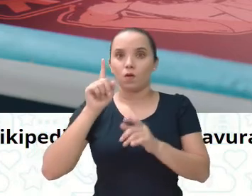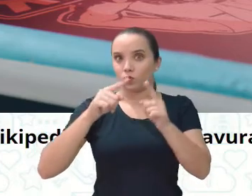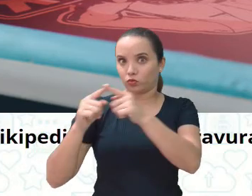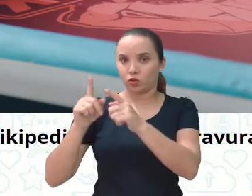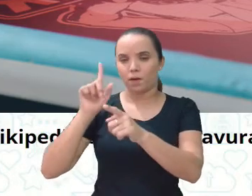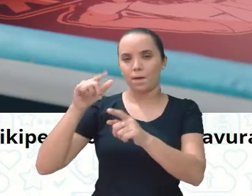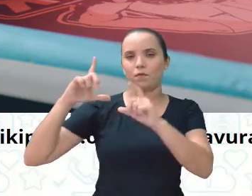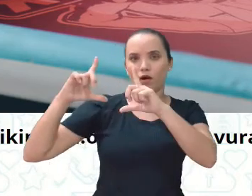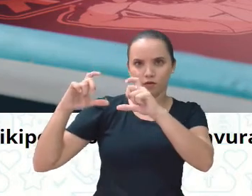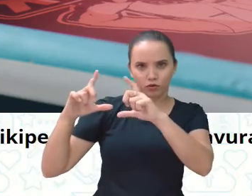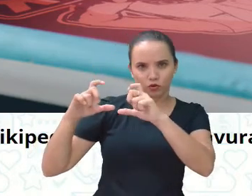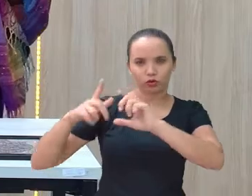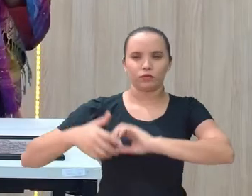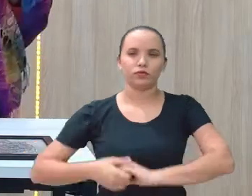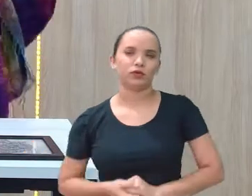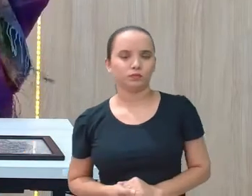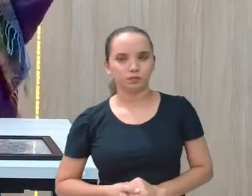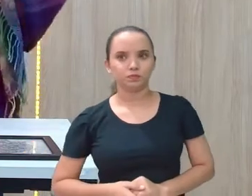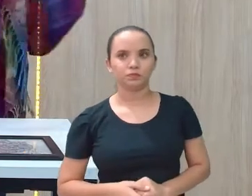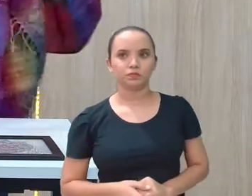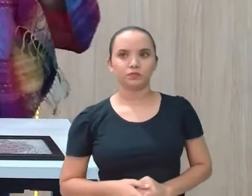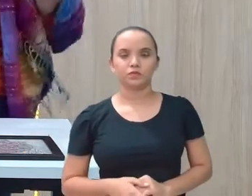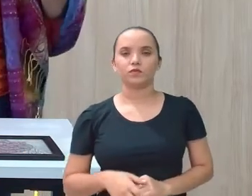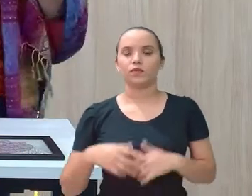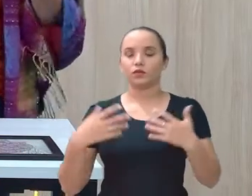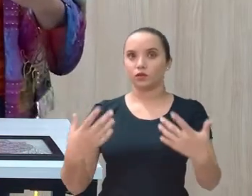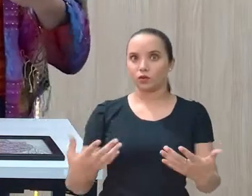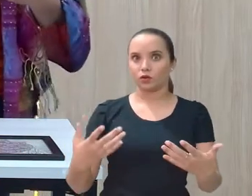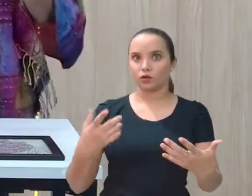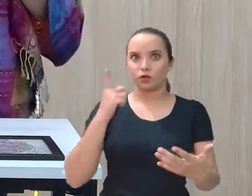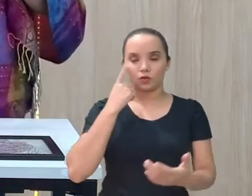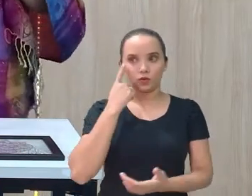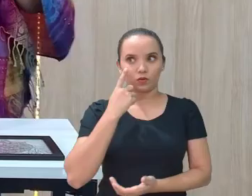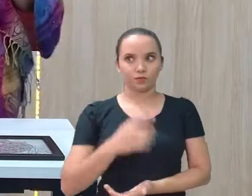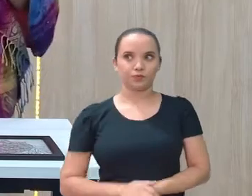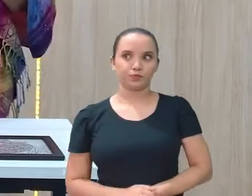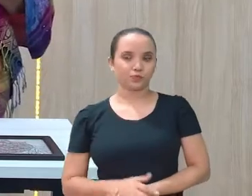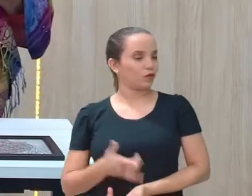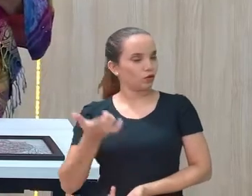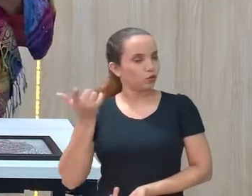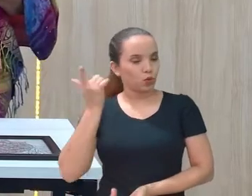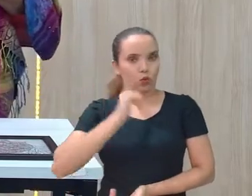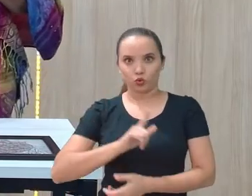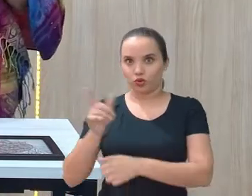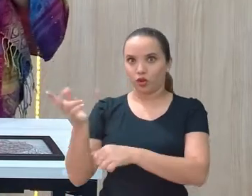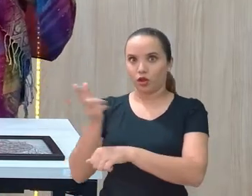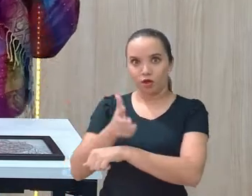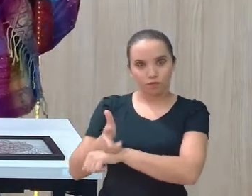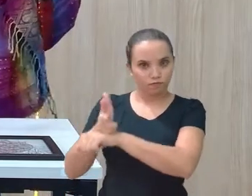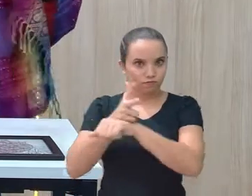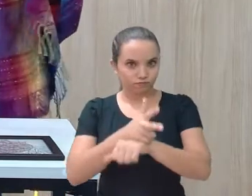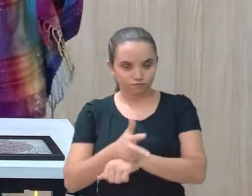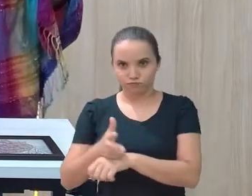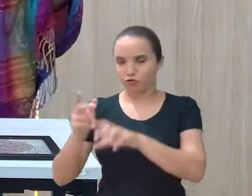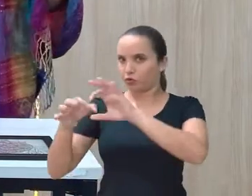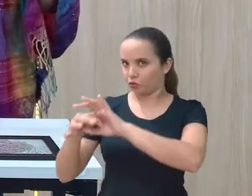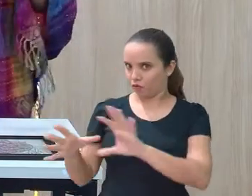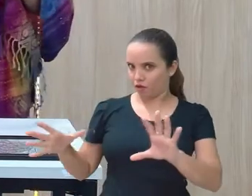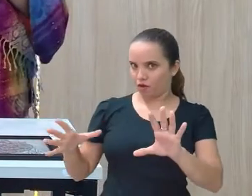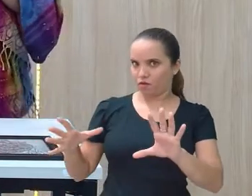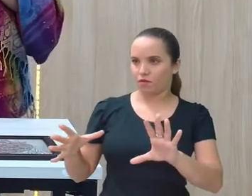Celi já descreveu para vocês. Olha, eu não consegui vídeos abertos,